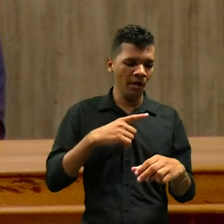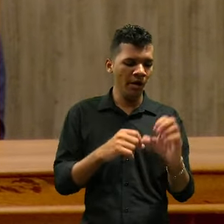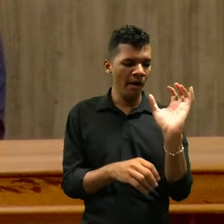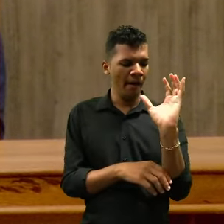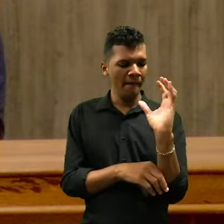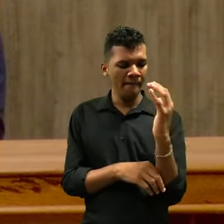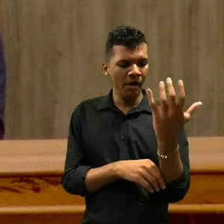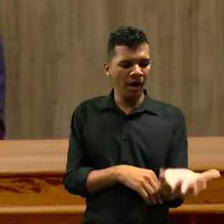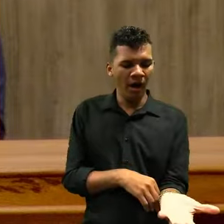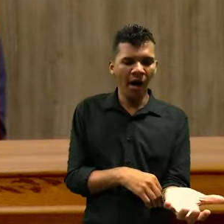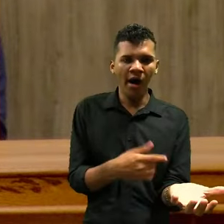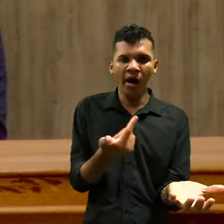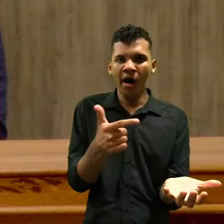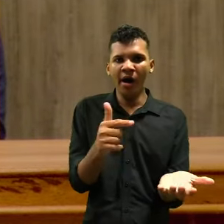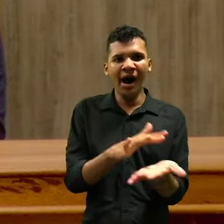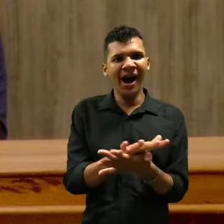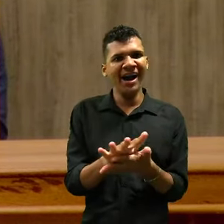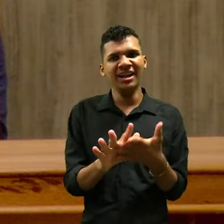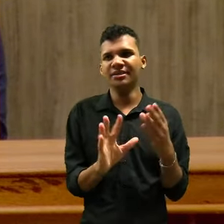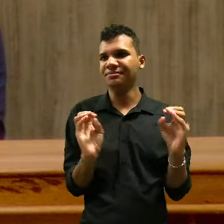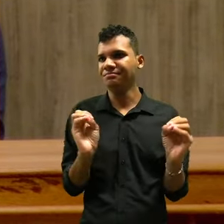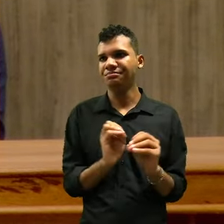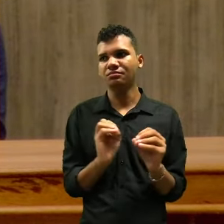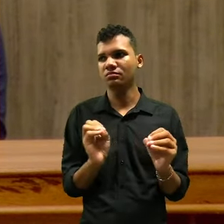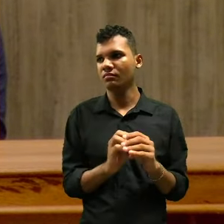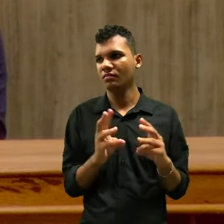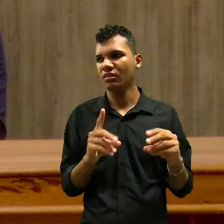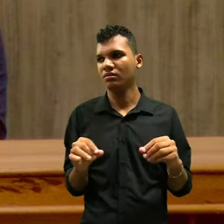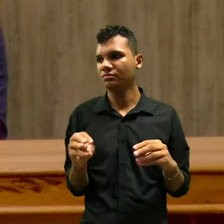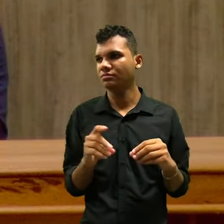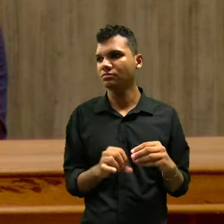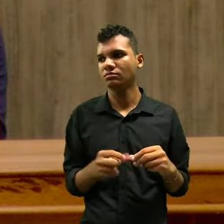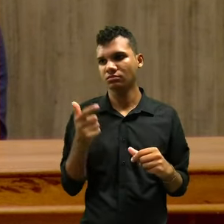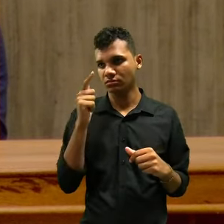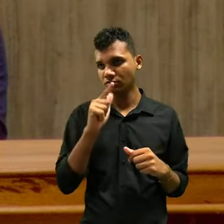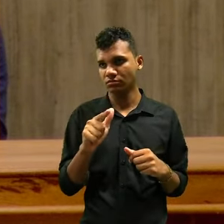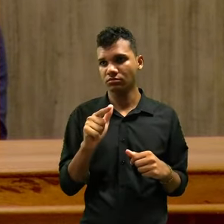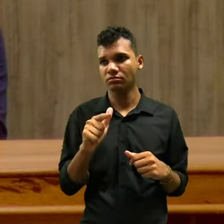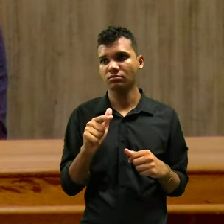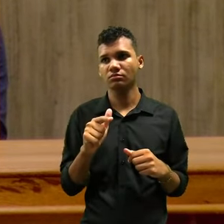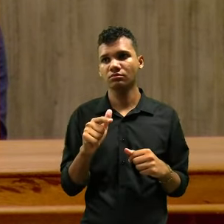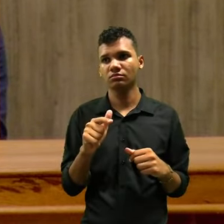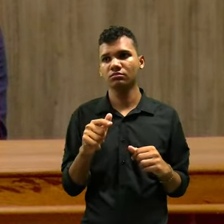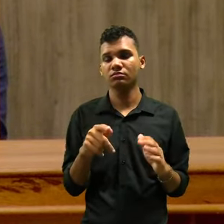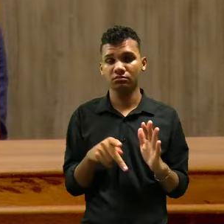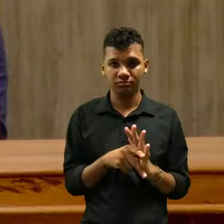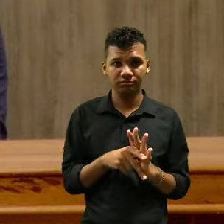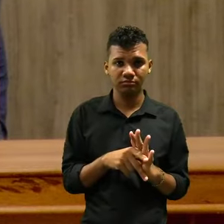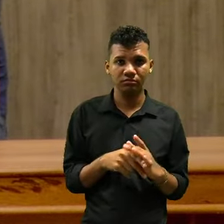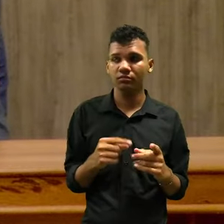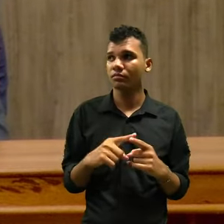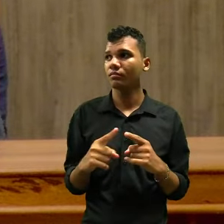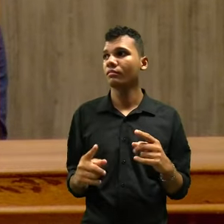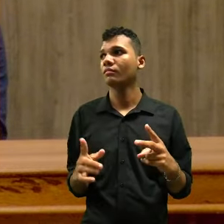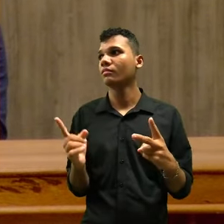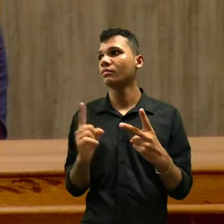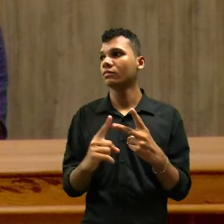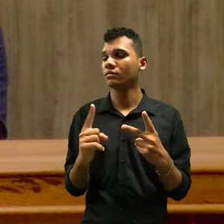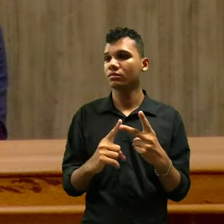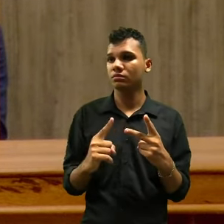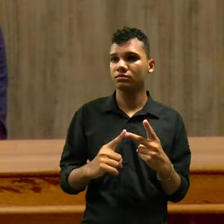havia terra bast não podia ser trabalhada e a segunda é que não tinha